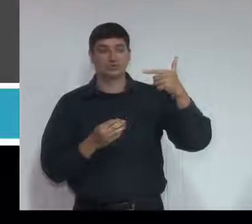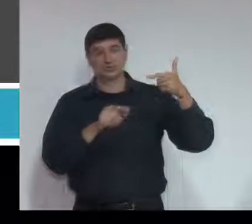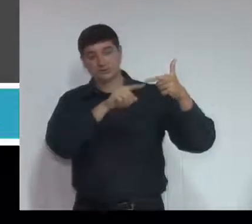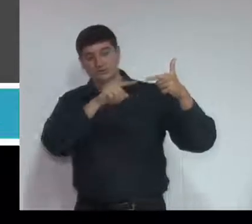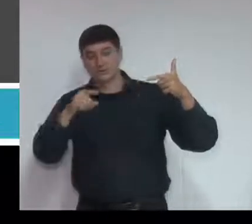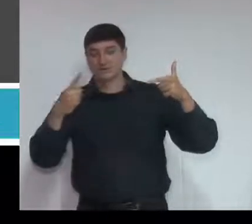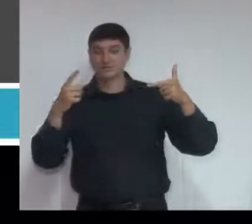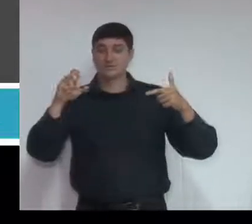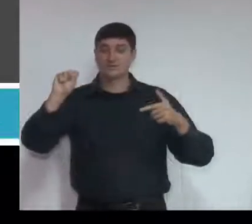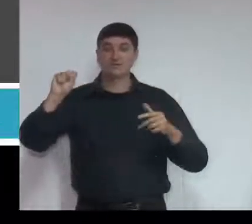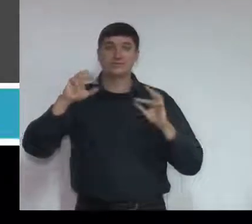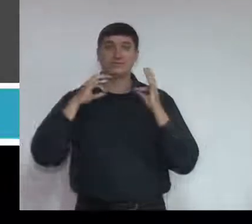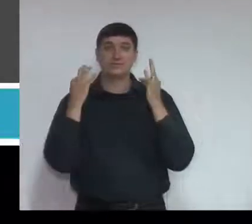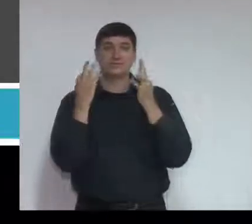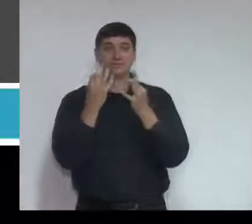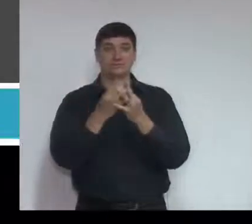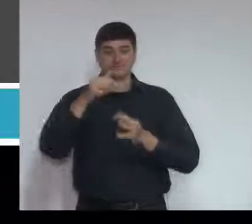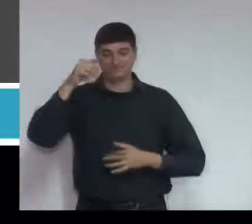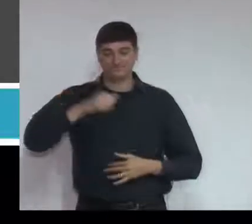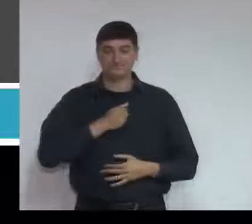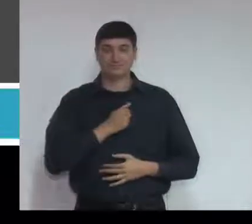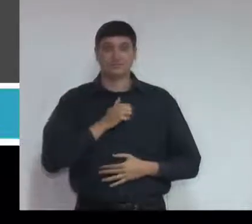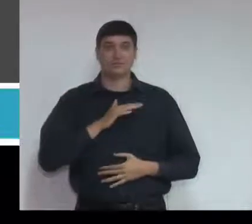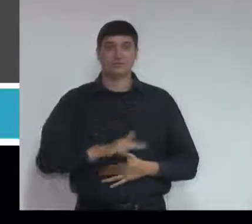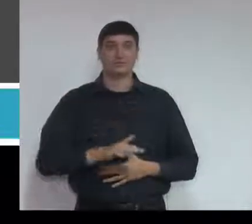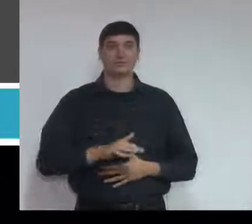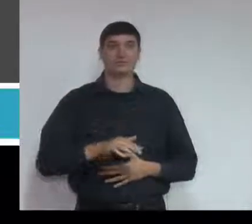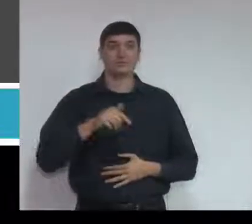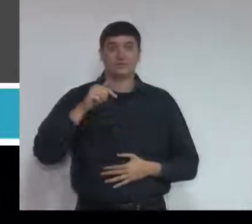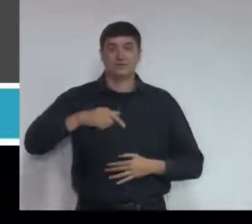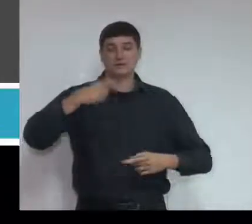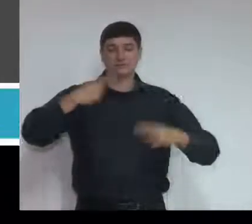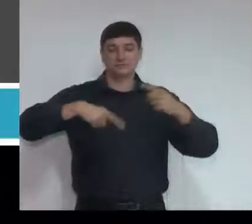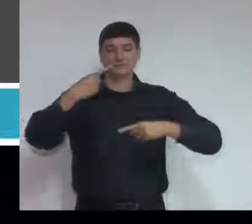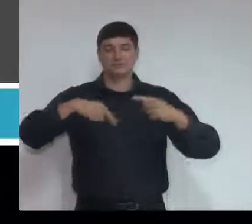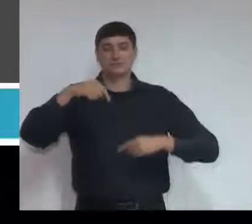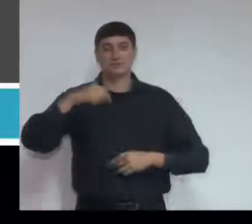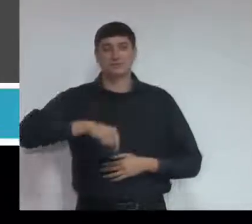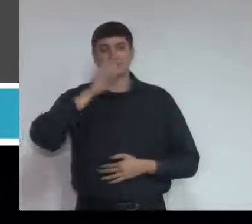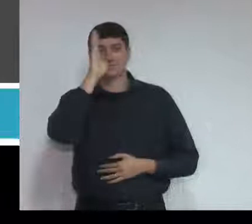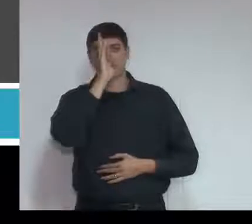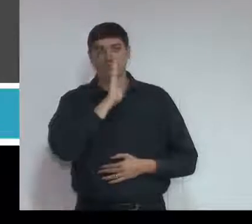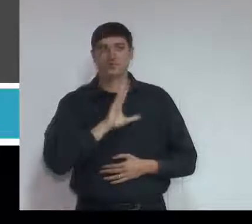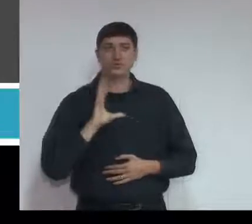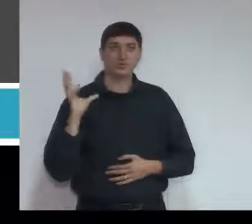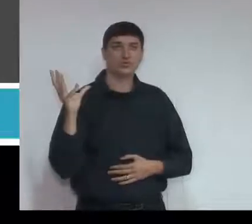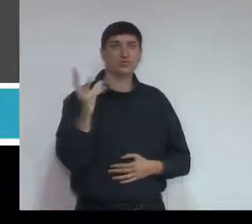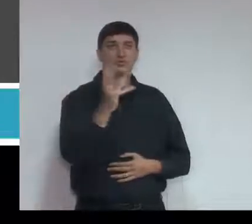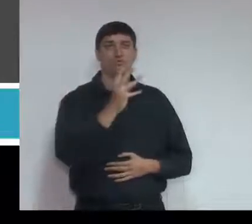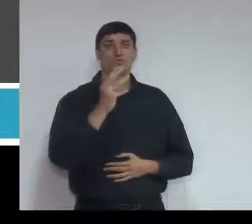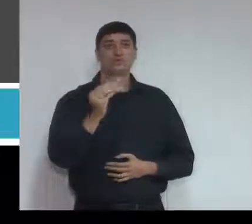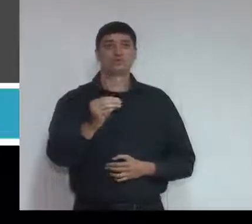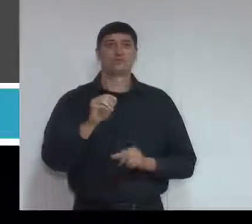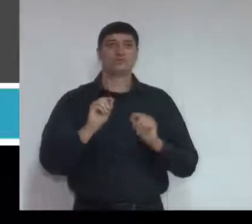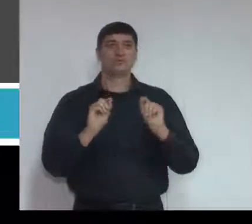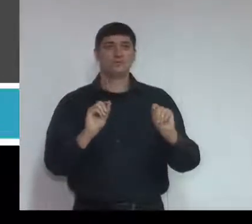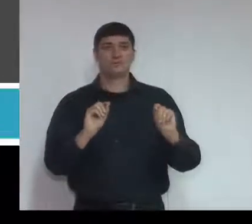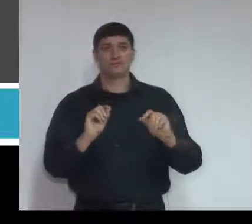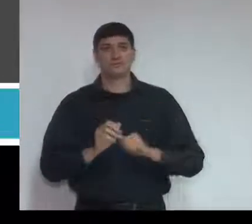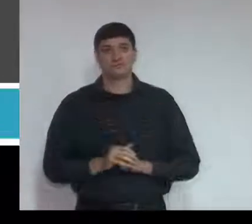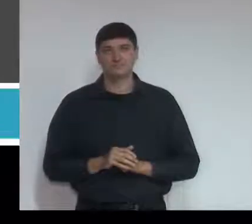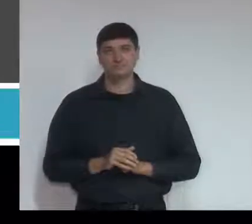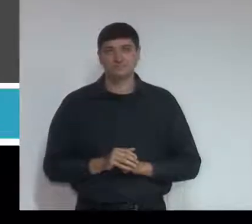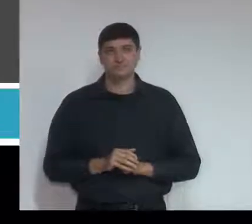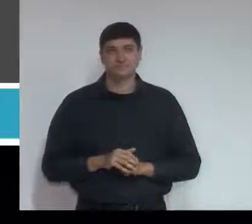ano, a Hora da Família, o que a gente vai discutir nessa semana aqui no Brasil é a mesma discussão que está